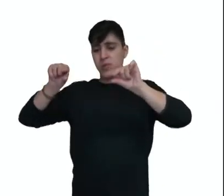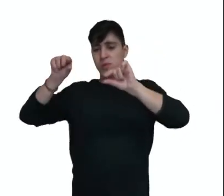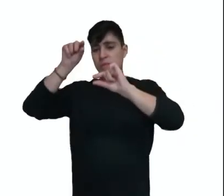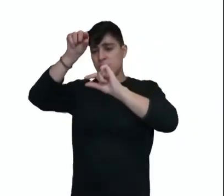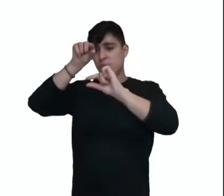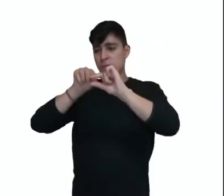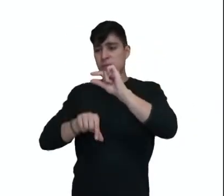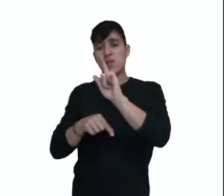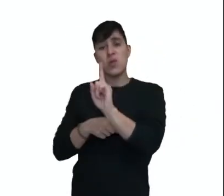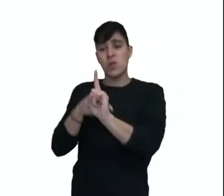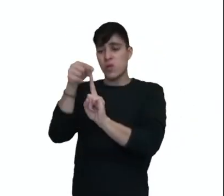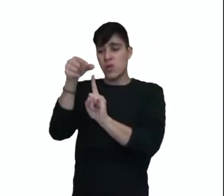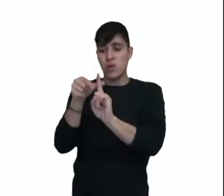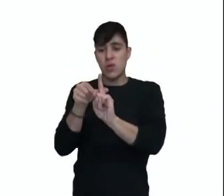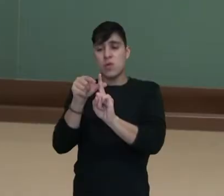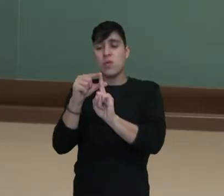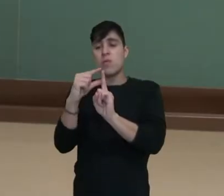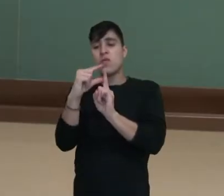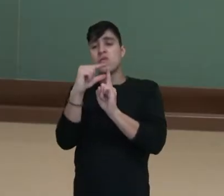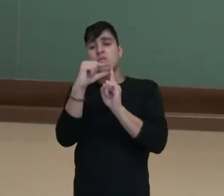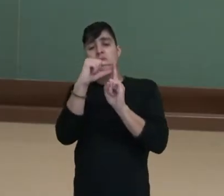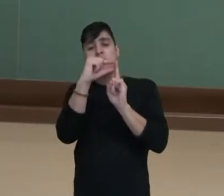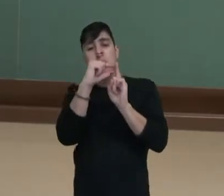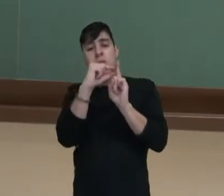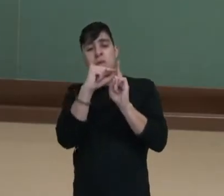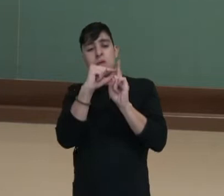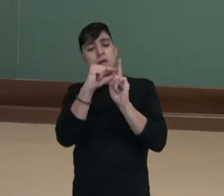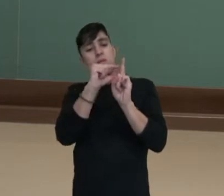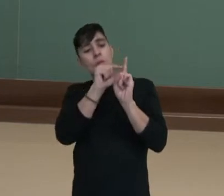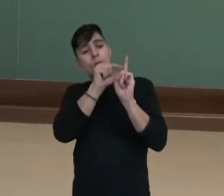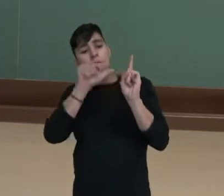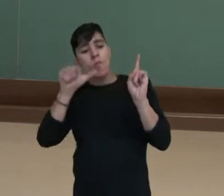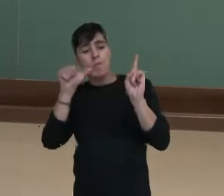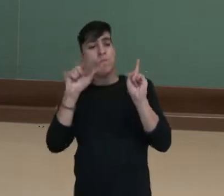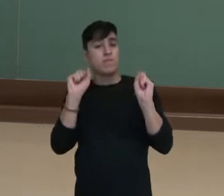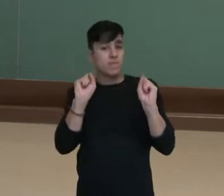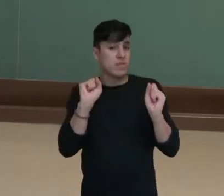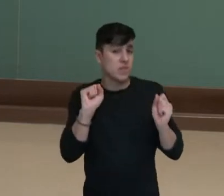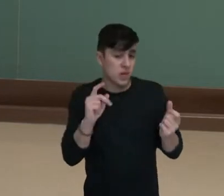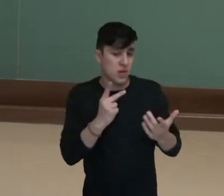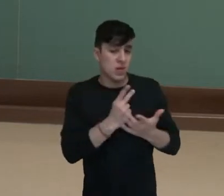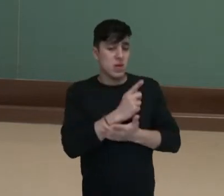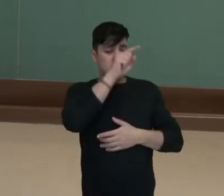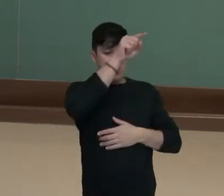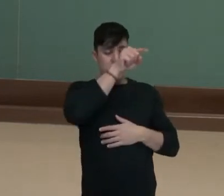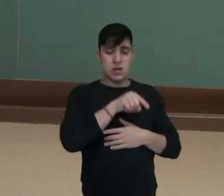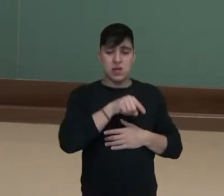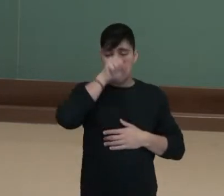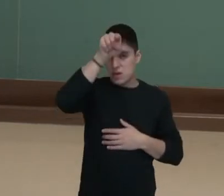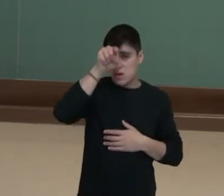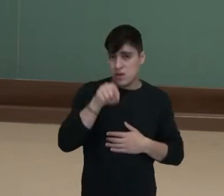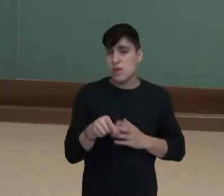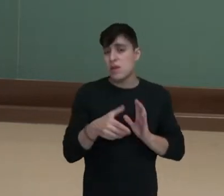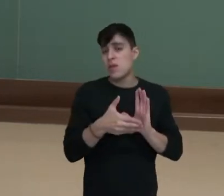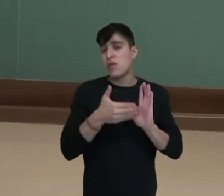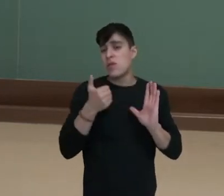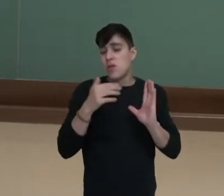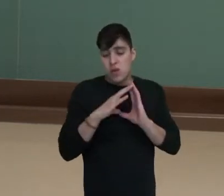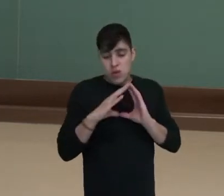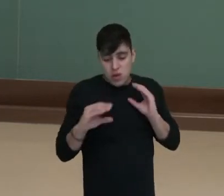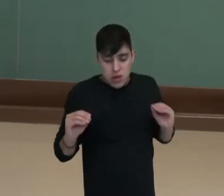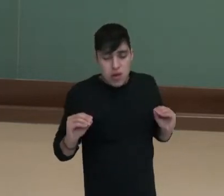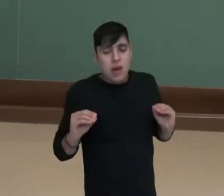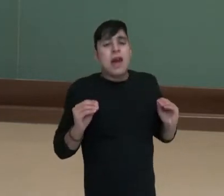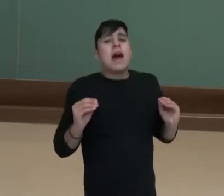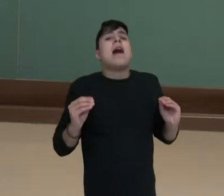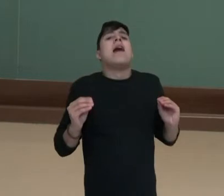também sumir. Então, ele não é só nas extremidades, em qualquer lugar aqueles genes são deletados. E isso faz